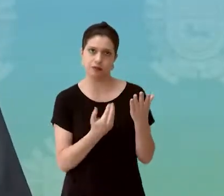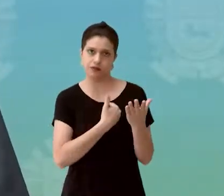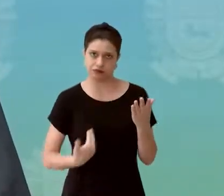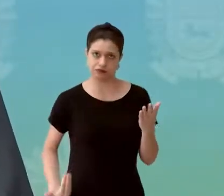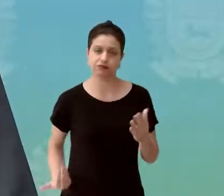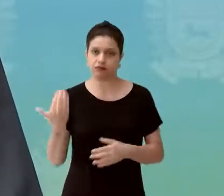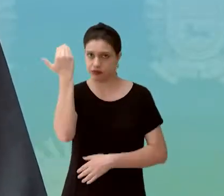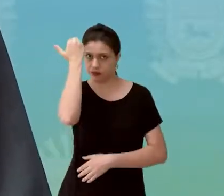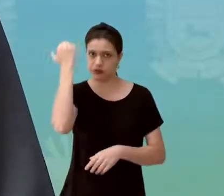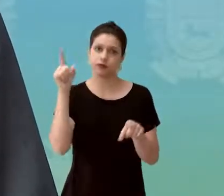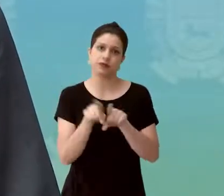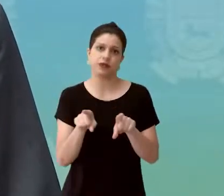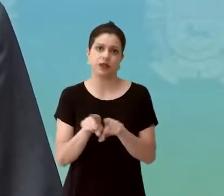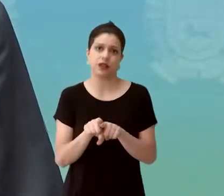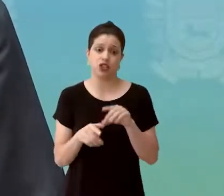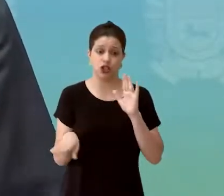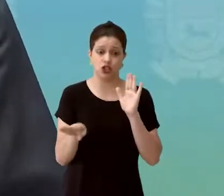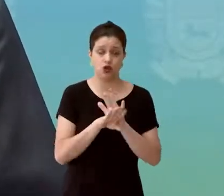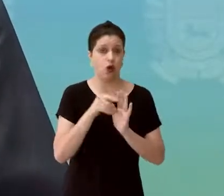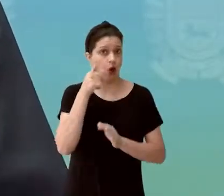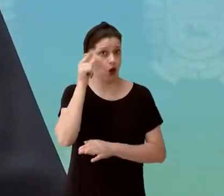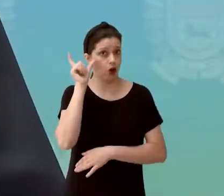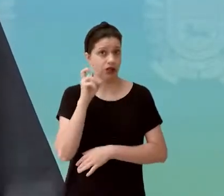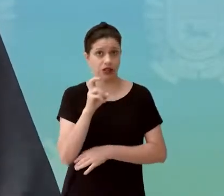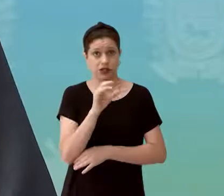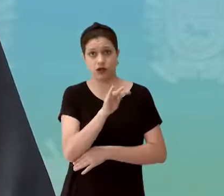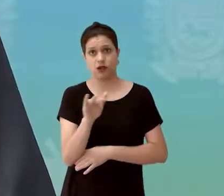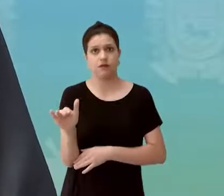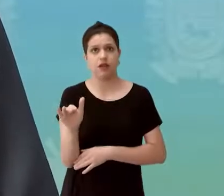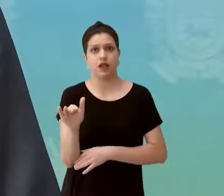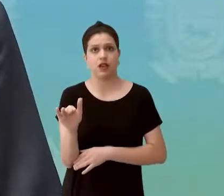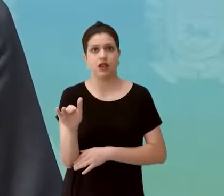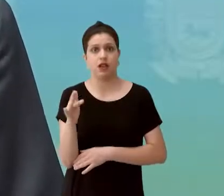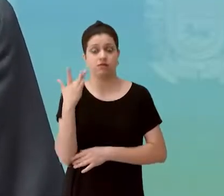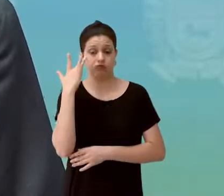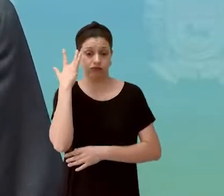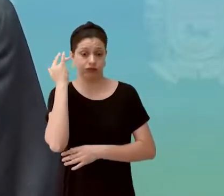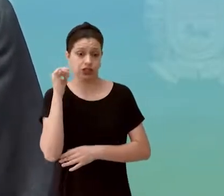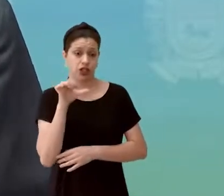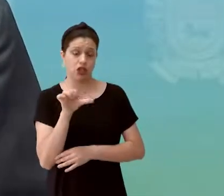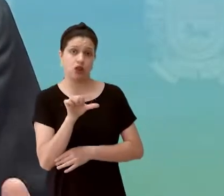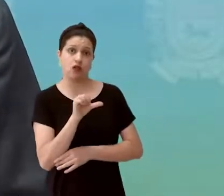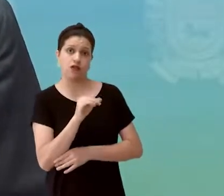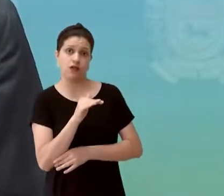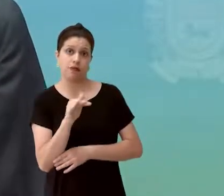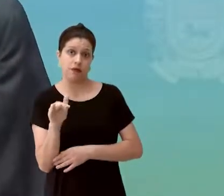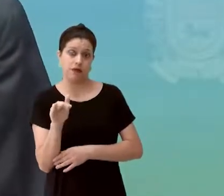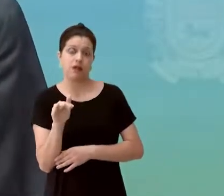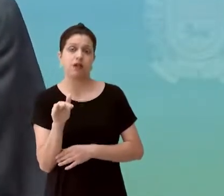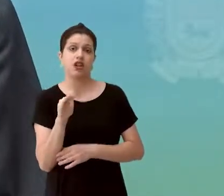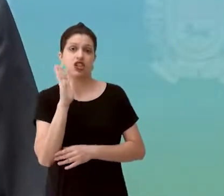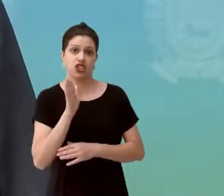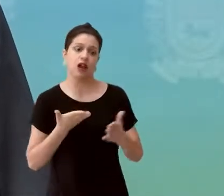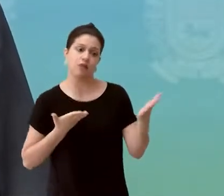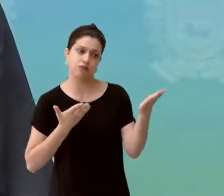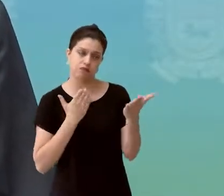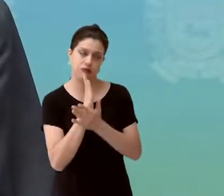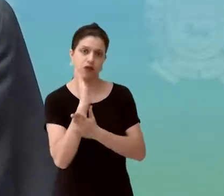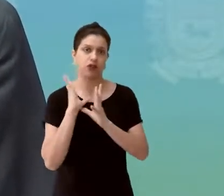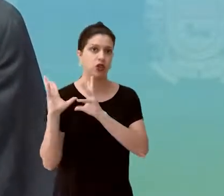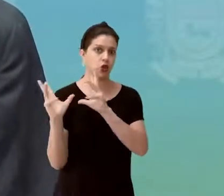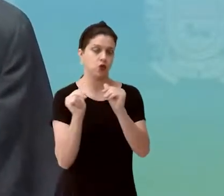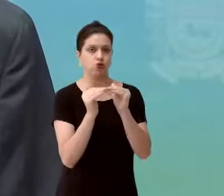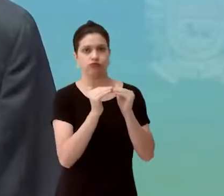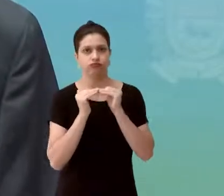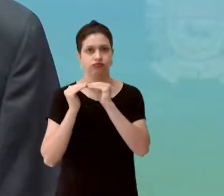governador Reinaldo Azambuja faz da mesma forma aqui e chegou na casa às 5h30 da tarde ontem, 9h30 da manhã, 9h34 para